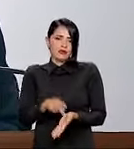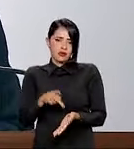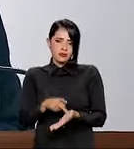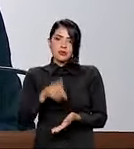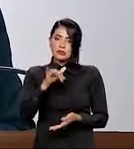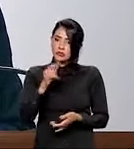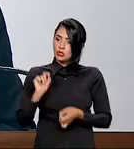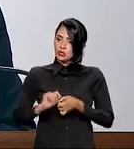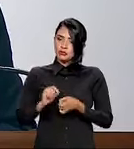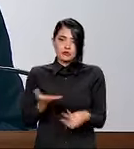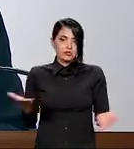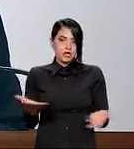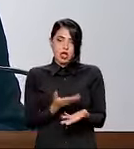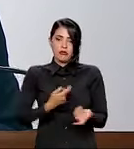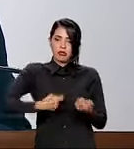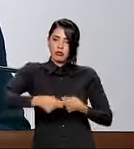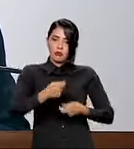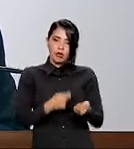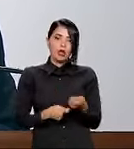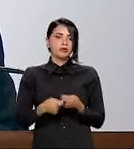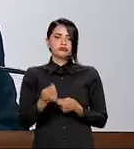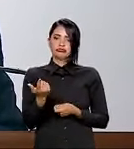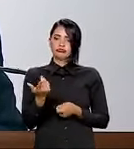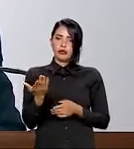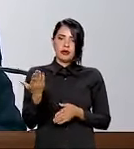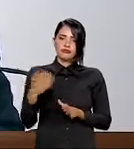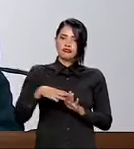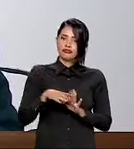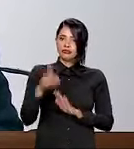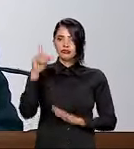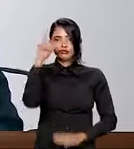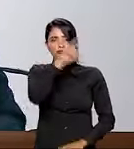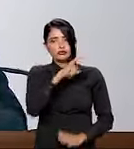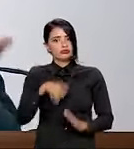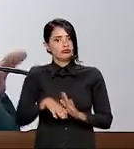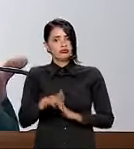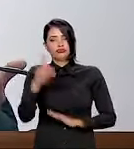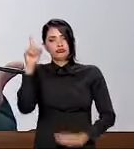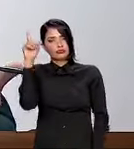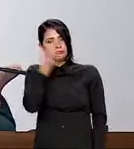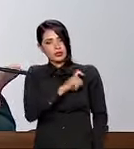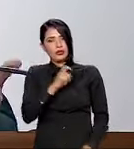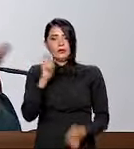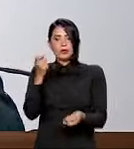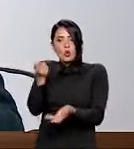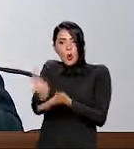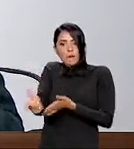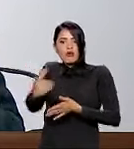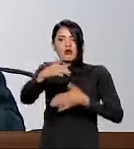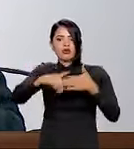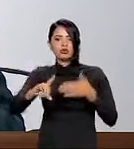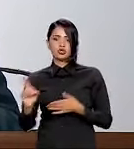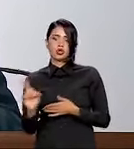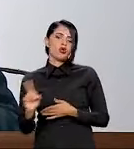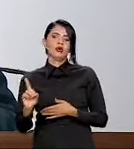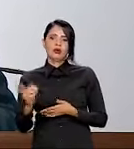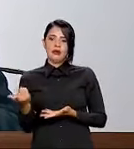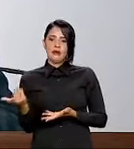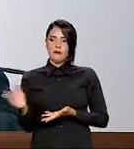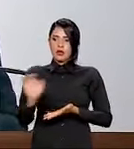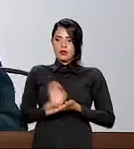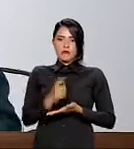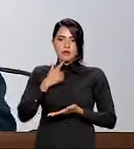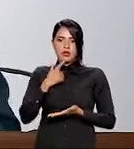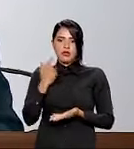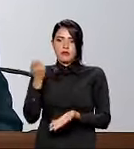a gente não fizer isso, o comércio fica cada vez mais difícil. Ter que comprar dólar para receber aquilo